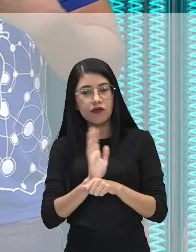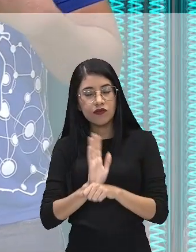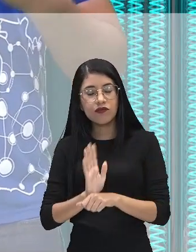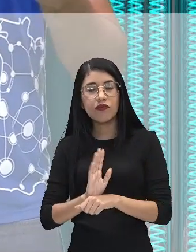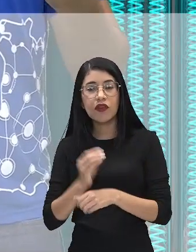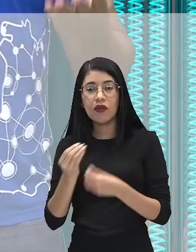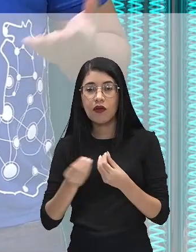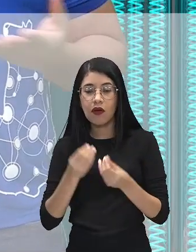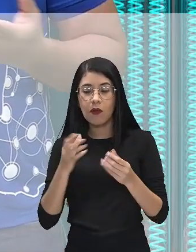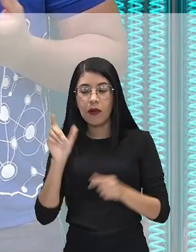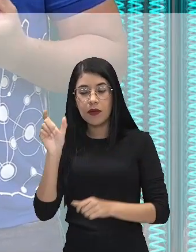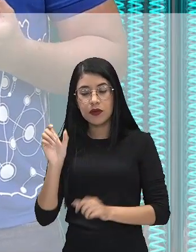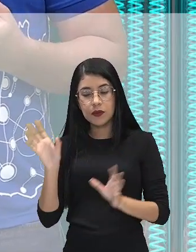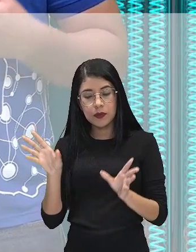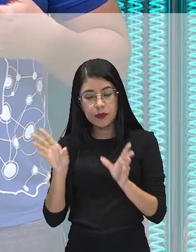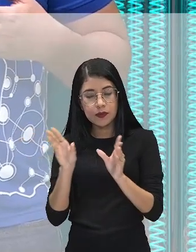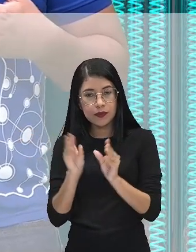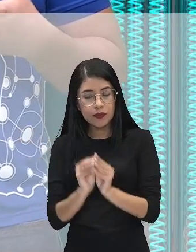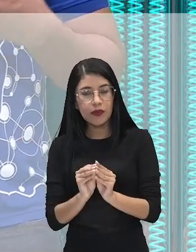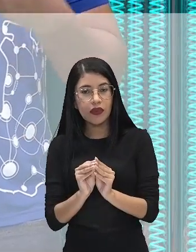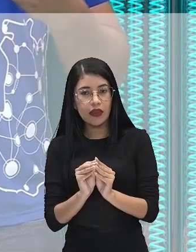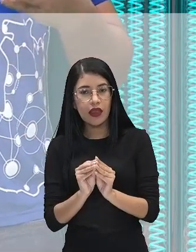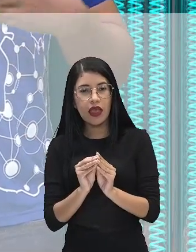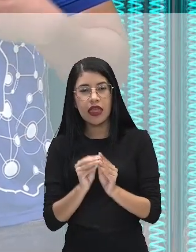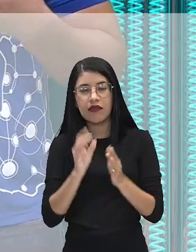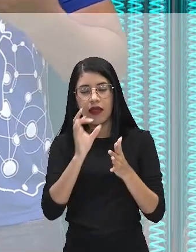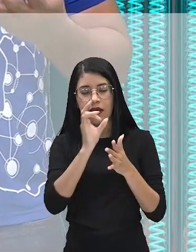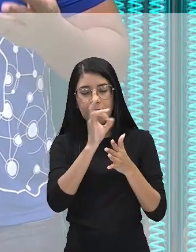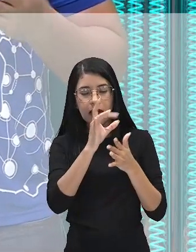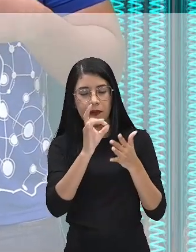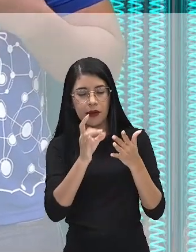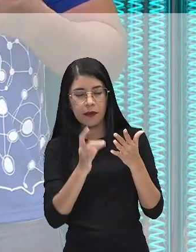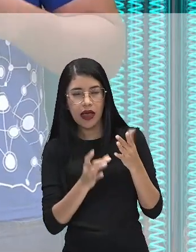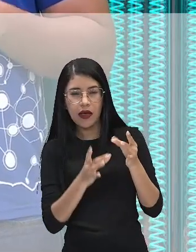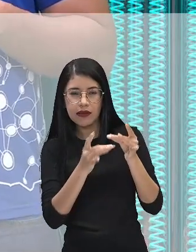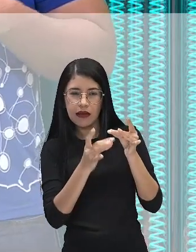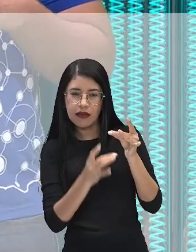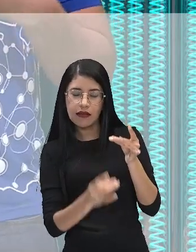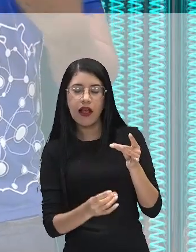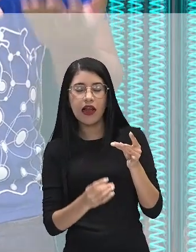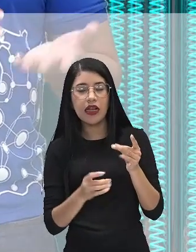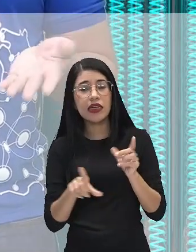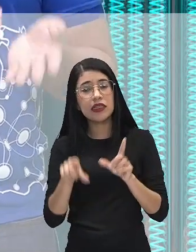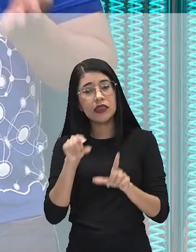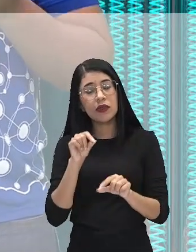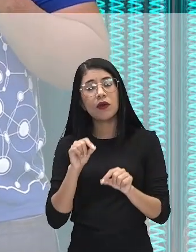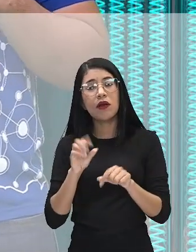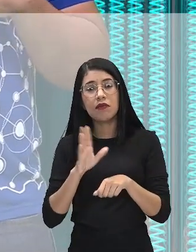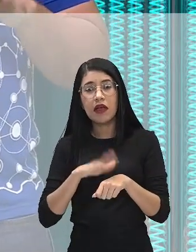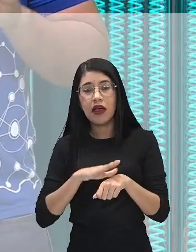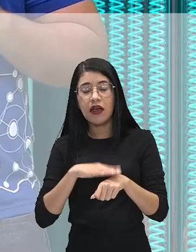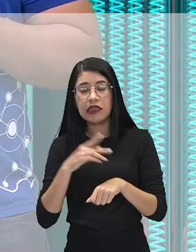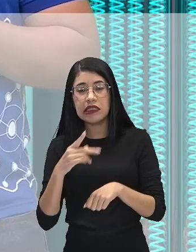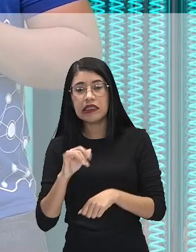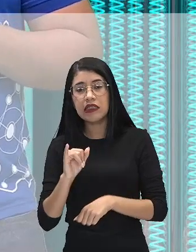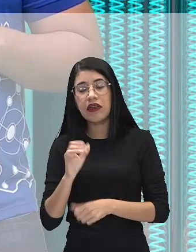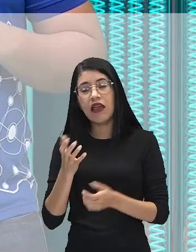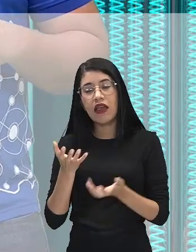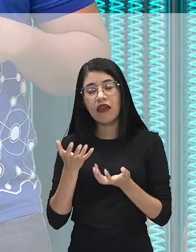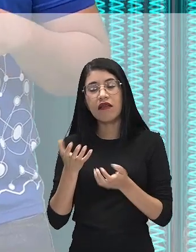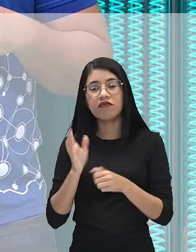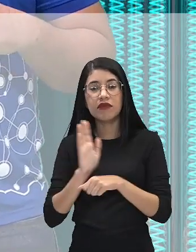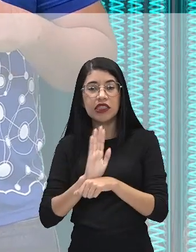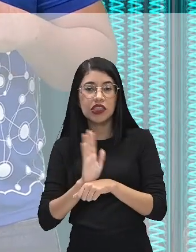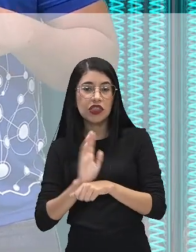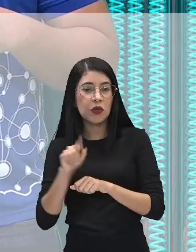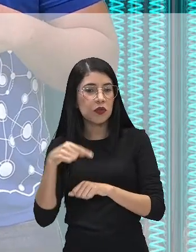como o resenhista apresentou determinado julgamento, ele pode decidir se vai assistir o filme ou se deixa para